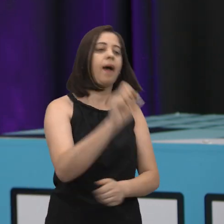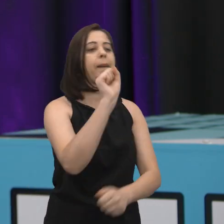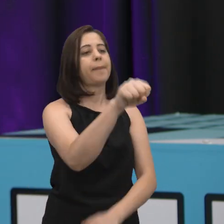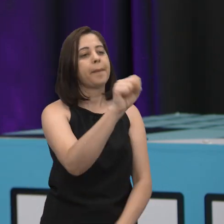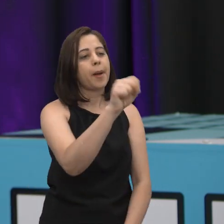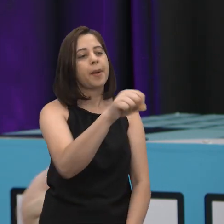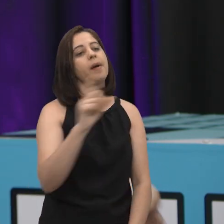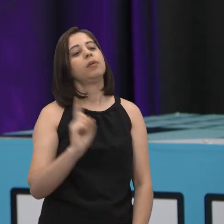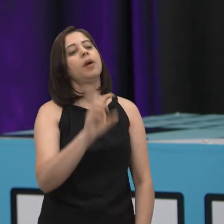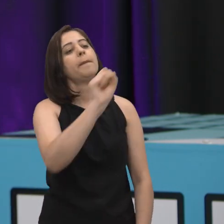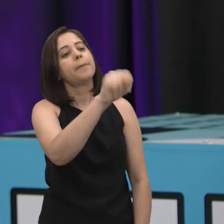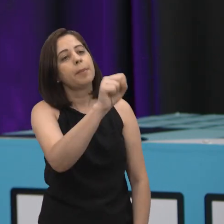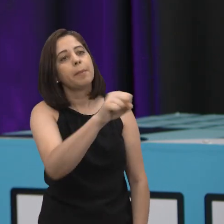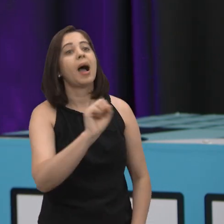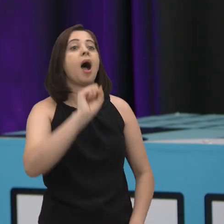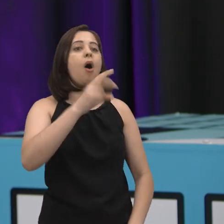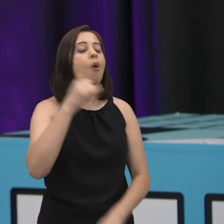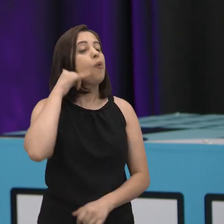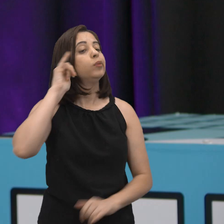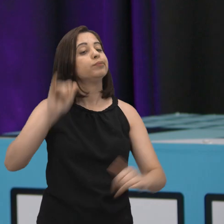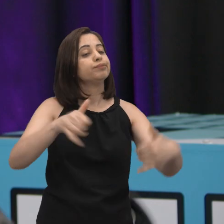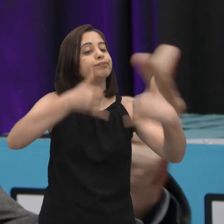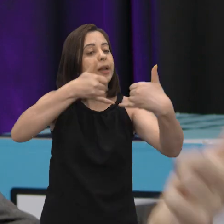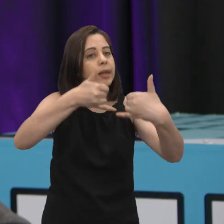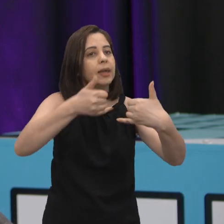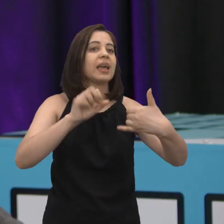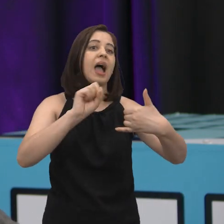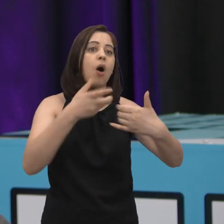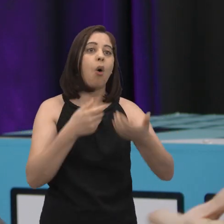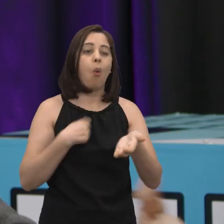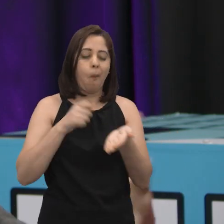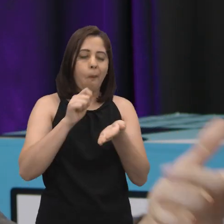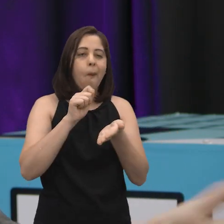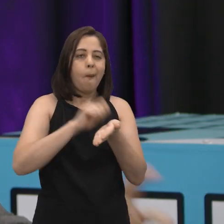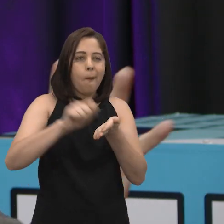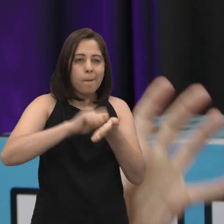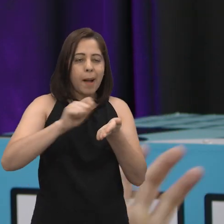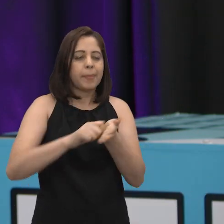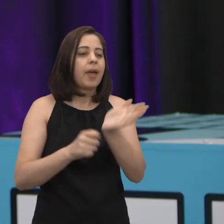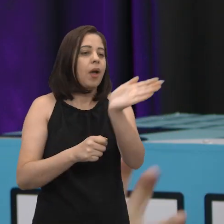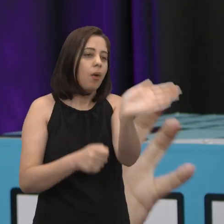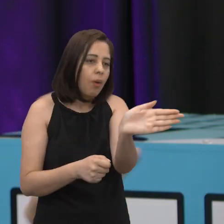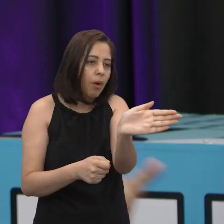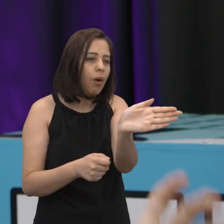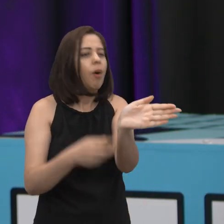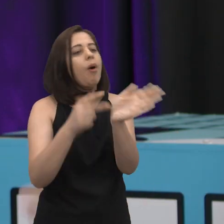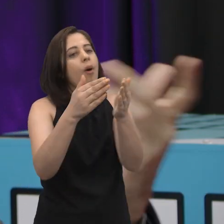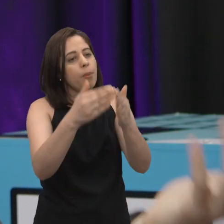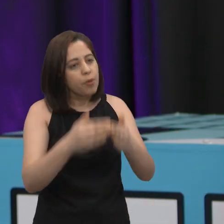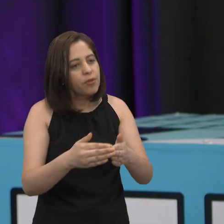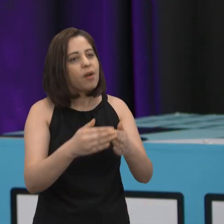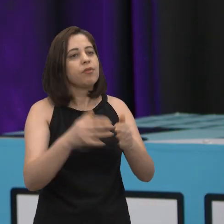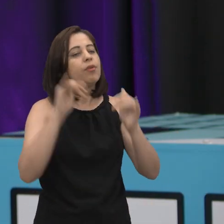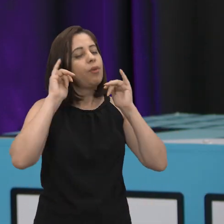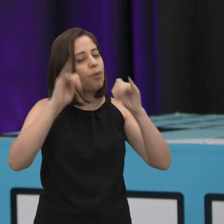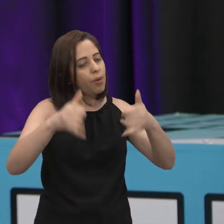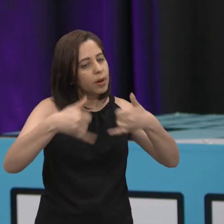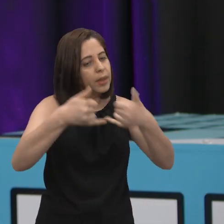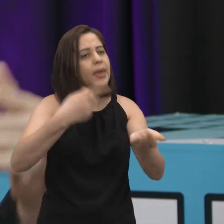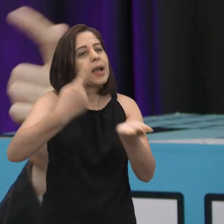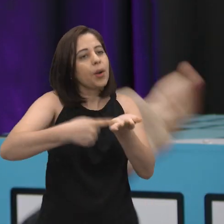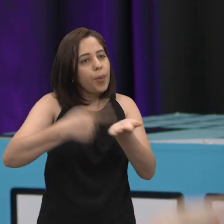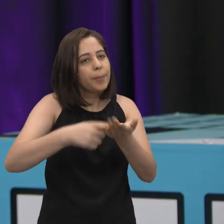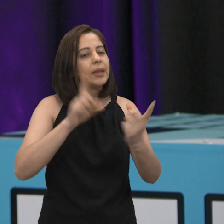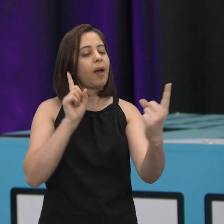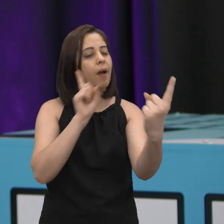agendar isso por telefone, deixar um bilhete lá falando para a pessoa ligar em tal número para tentar agendar essa visita.